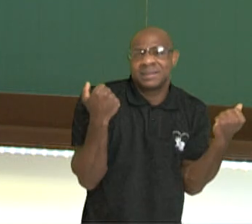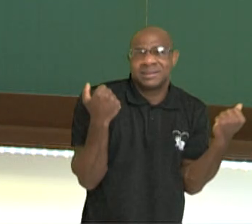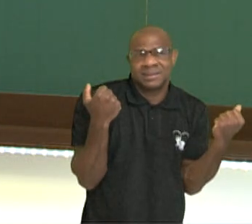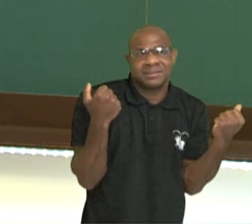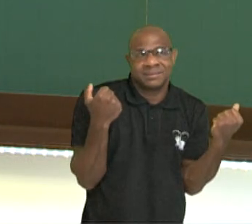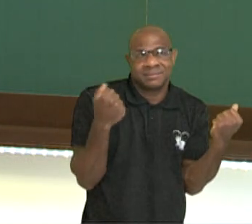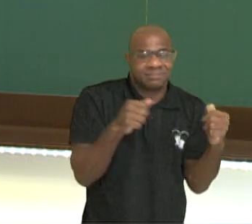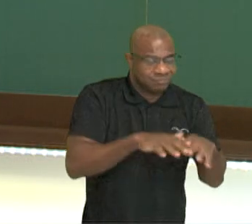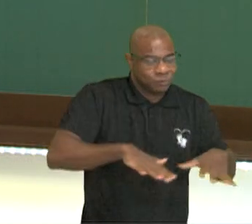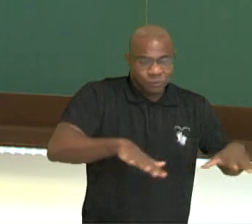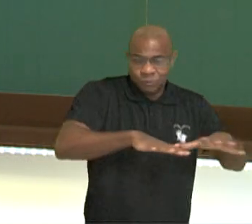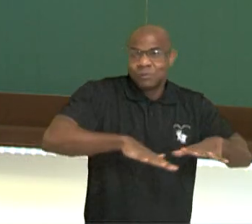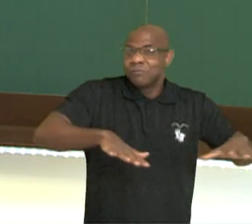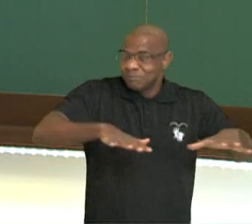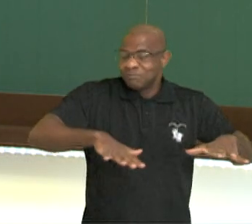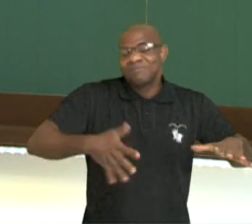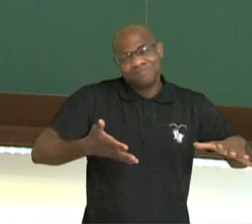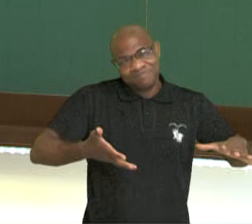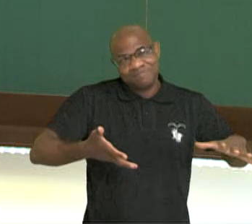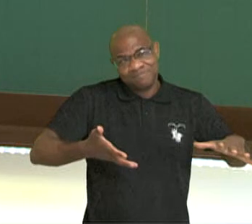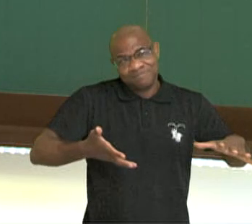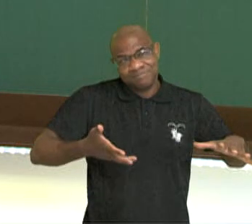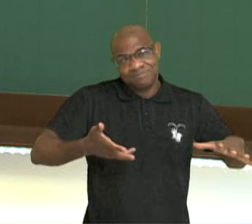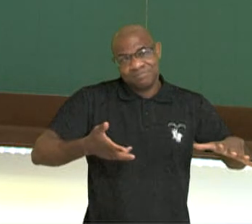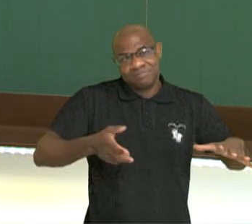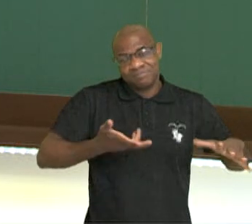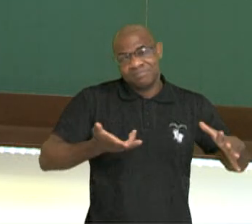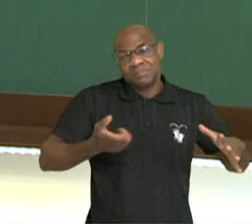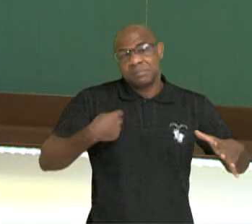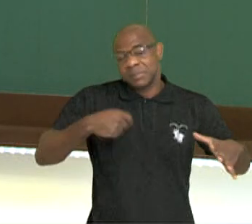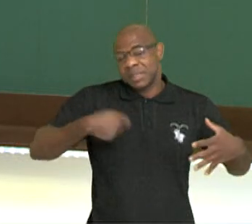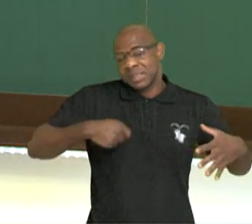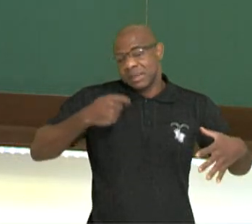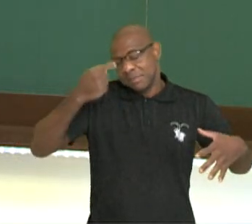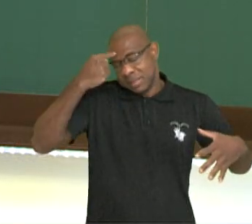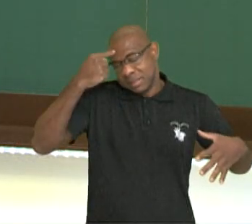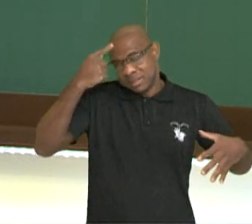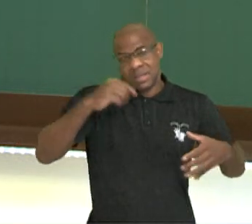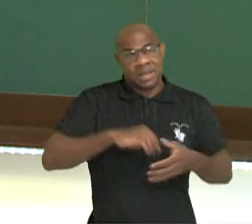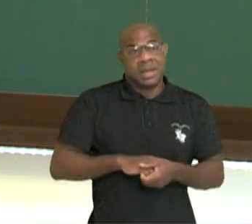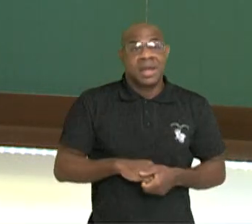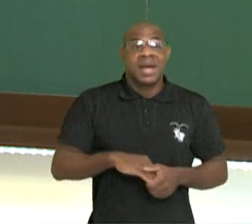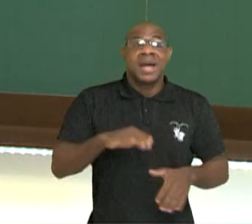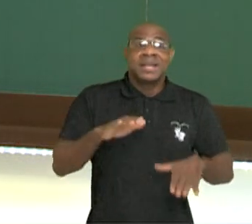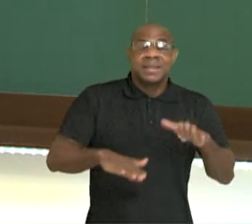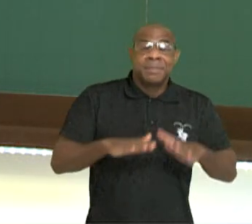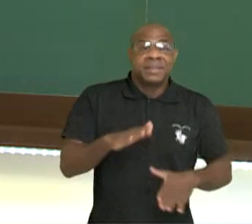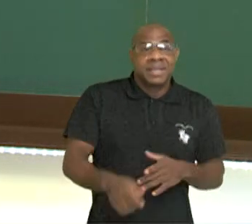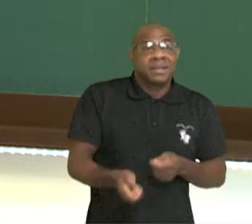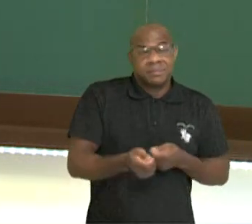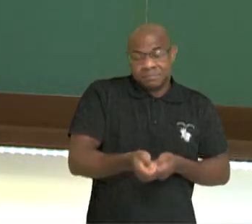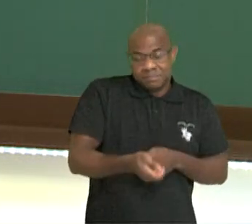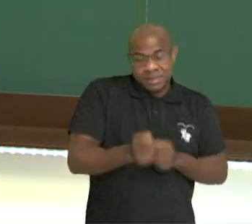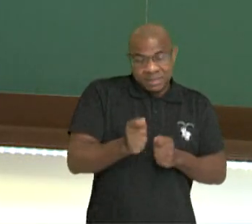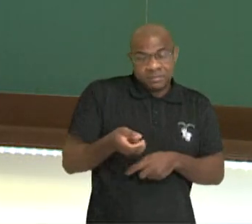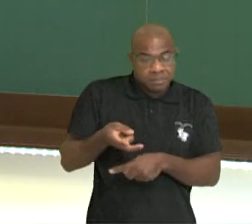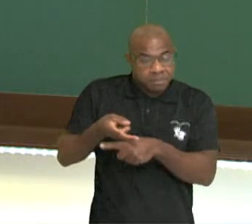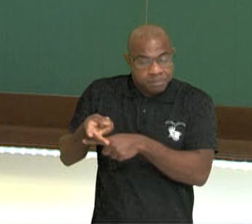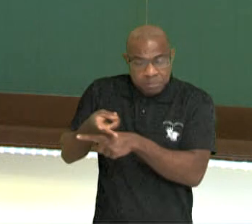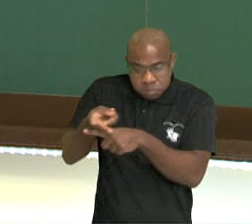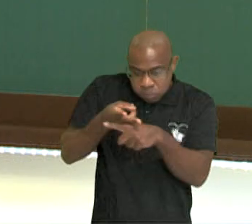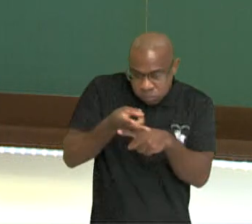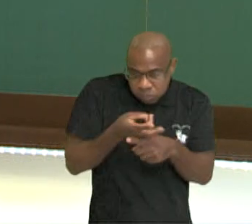que essa questão, a gente tem que pensar muito sobre isso, porque dependendo da pesca e da caça, ela pode ser o